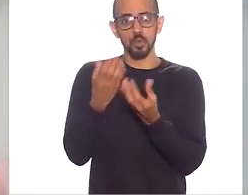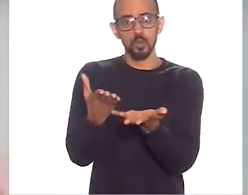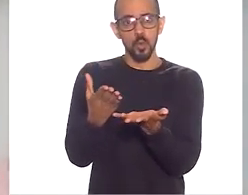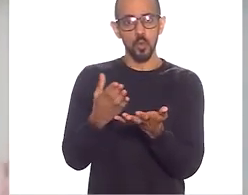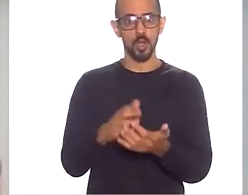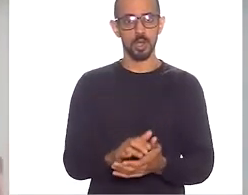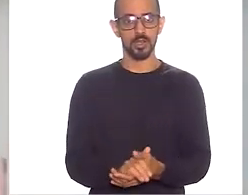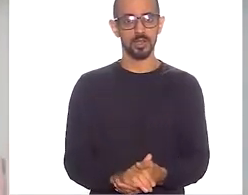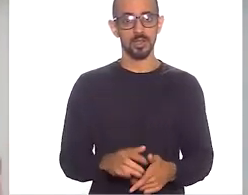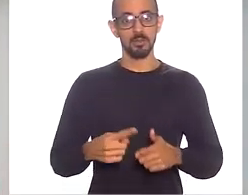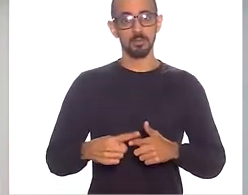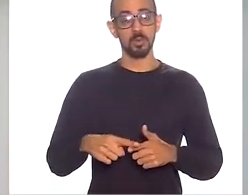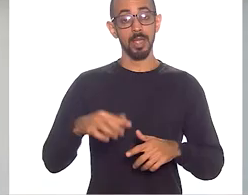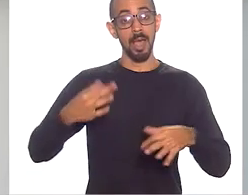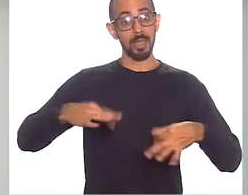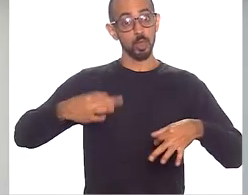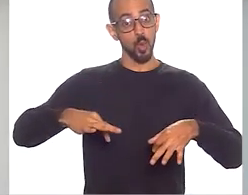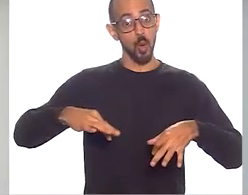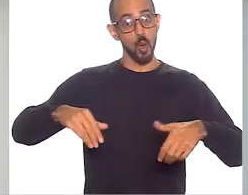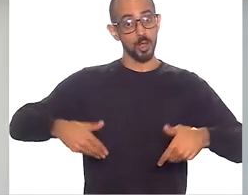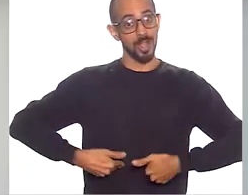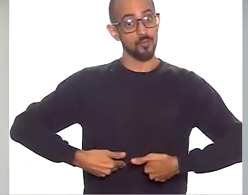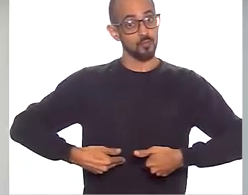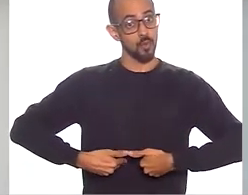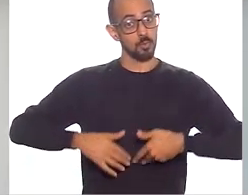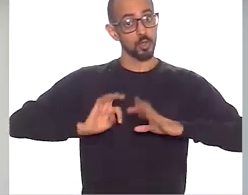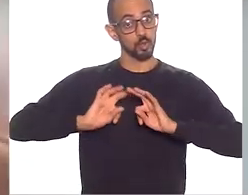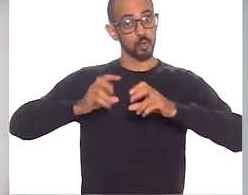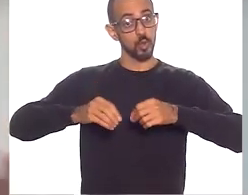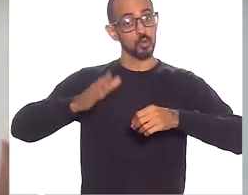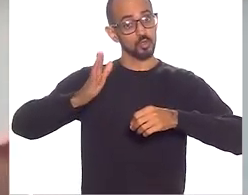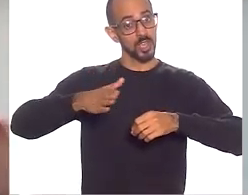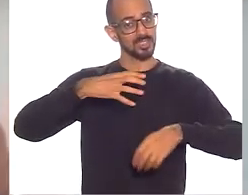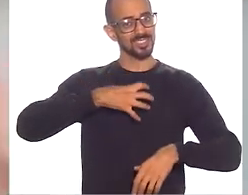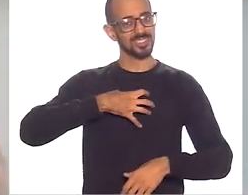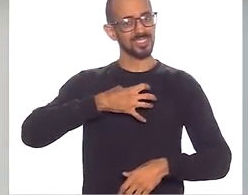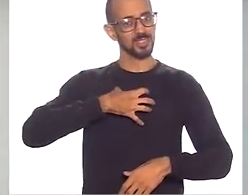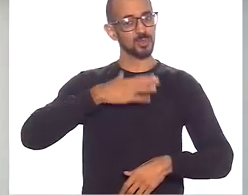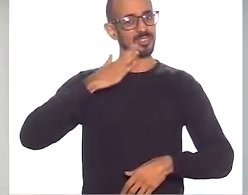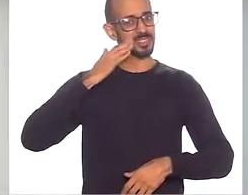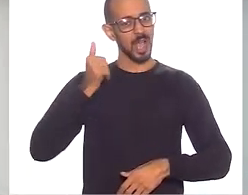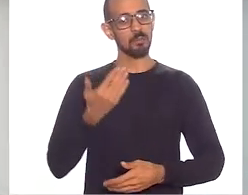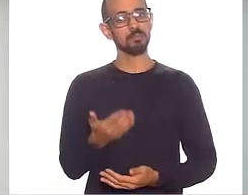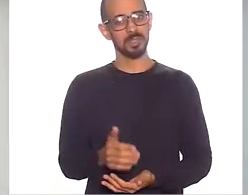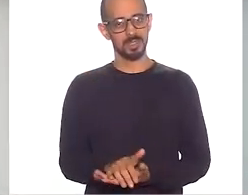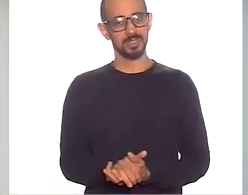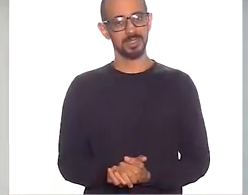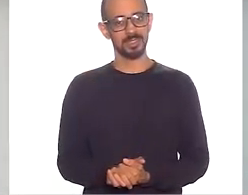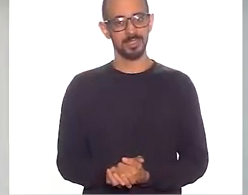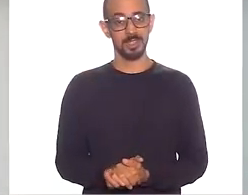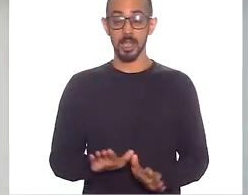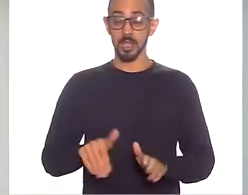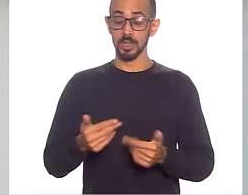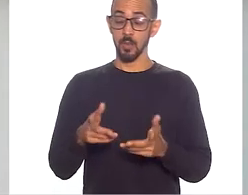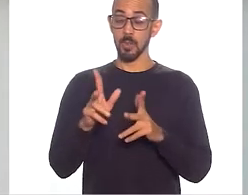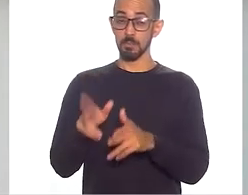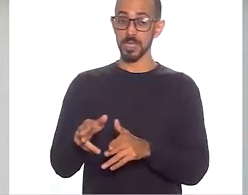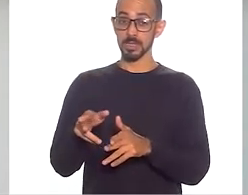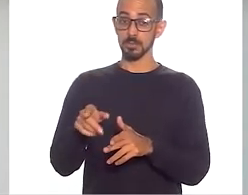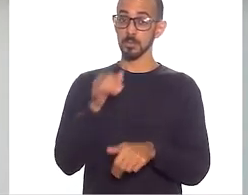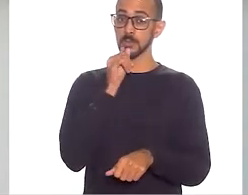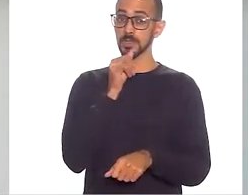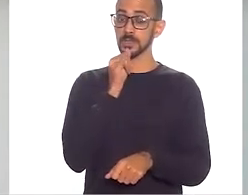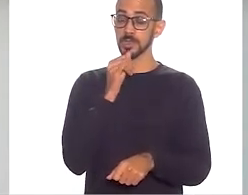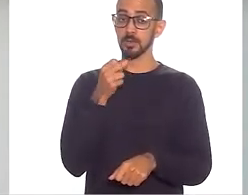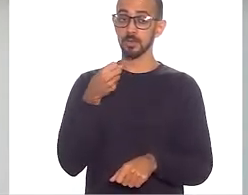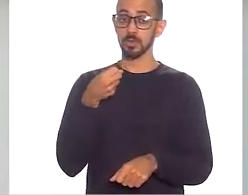muito rápido para alimentação, porque a dor da fome é visceral. Todo mundo já sentiu. Você sabe qual é a dor. É a mesma coisa